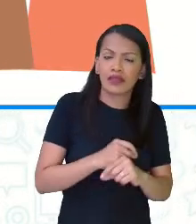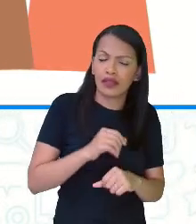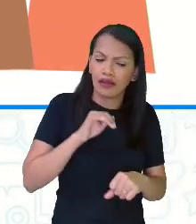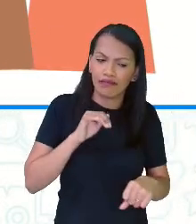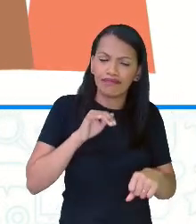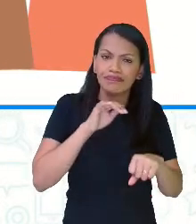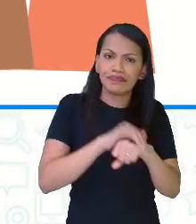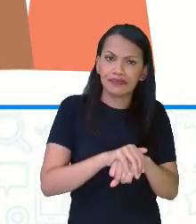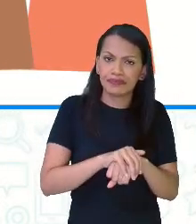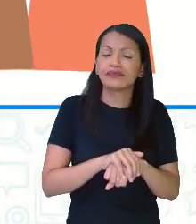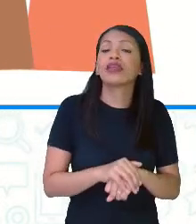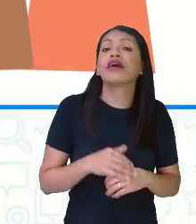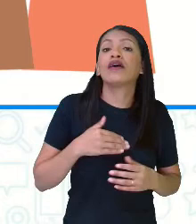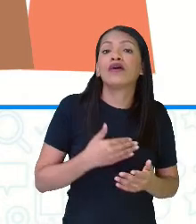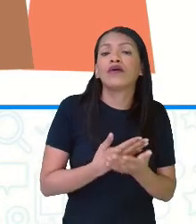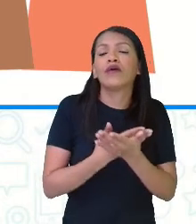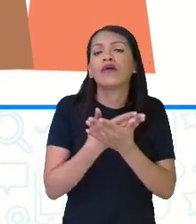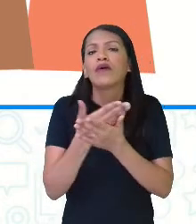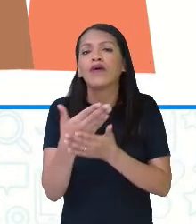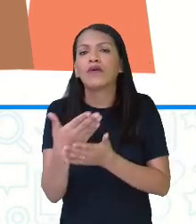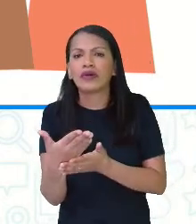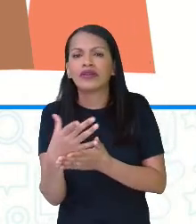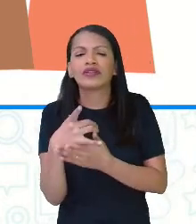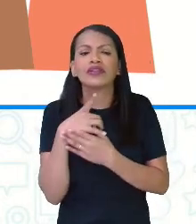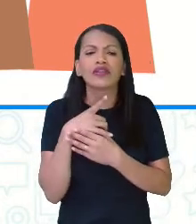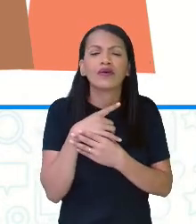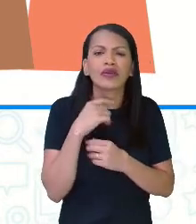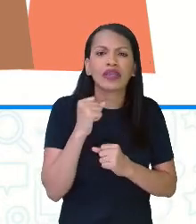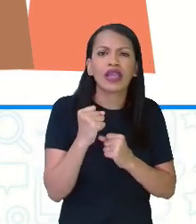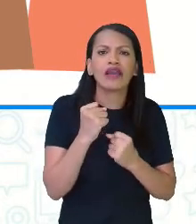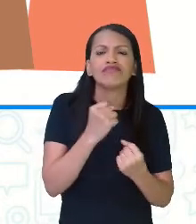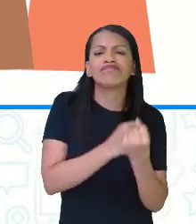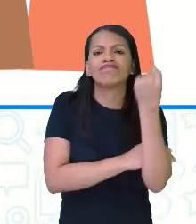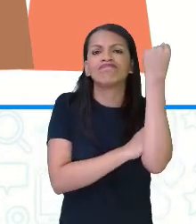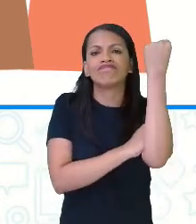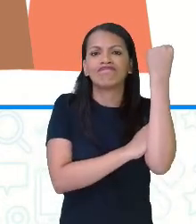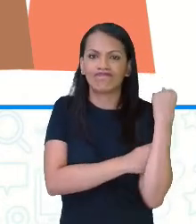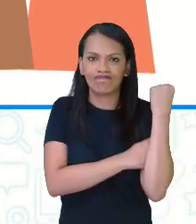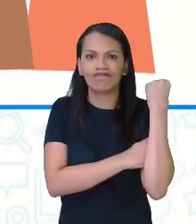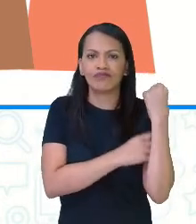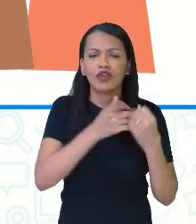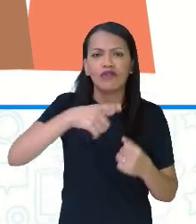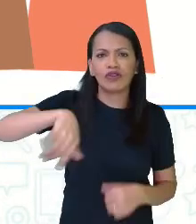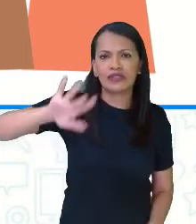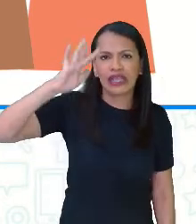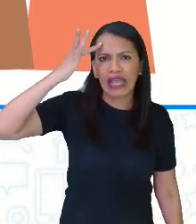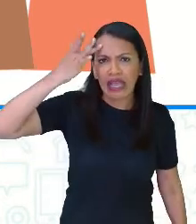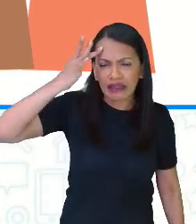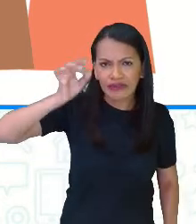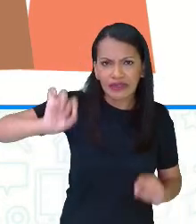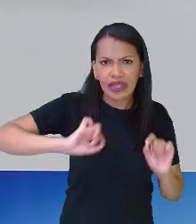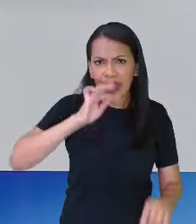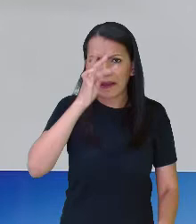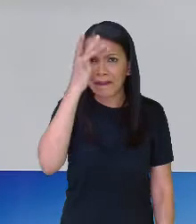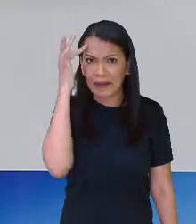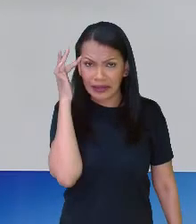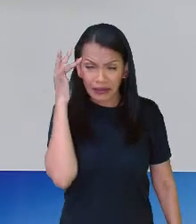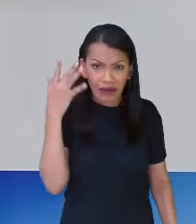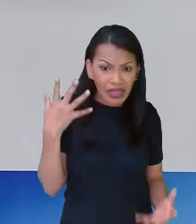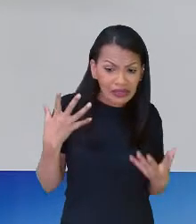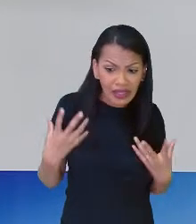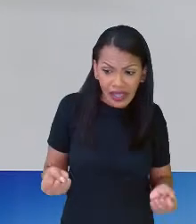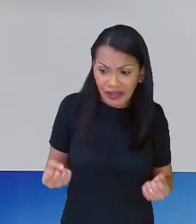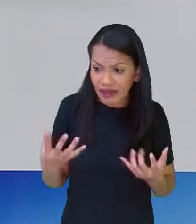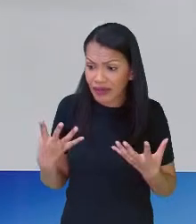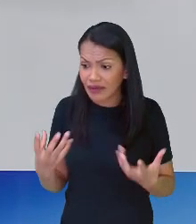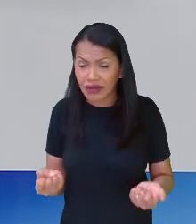isso, começou a enfrentar uma resistência. Ou vocês acham que as pessoas iriam ficar aceitando isso